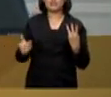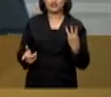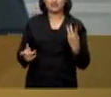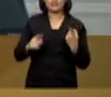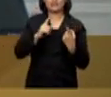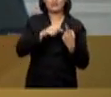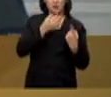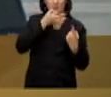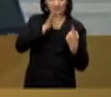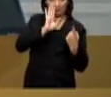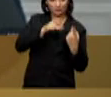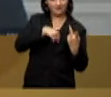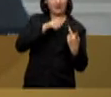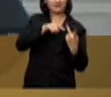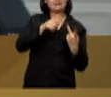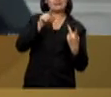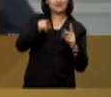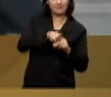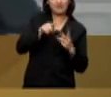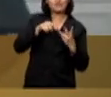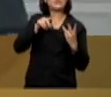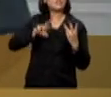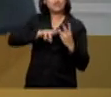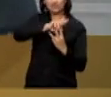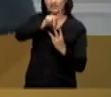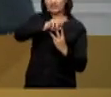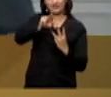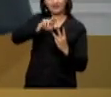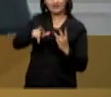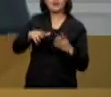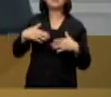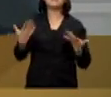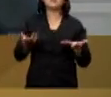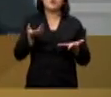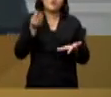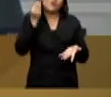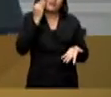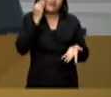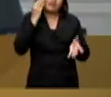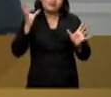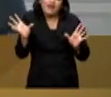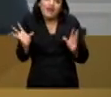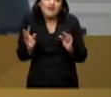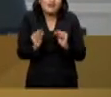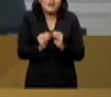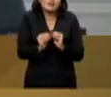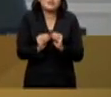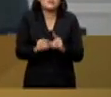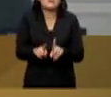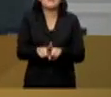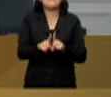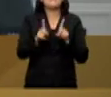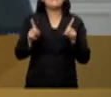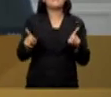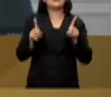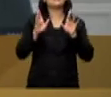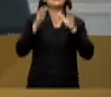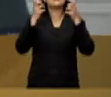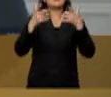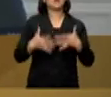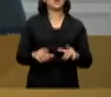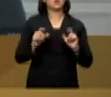tentar ser extremamente sintético em virtude do tempo e do tema, mas já adiantando que em relação